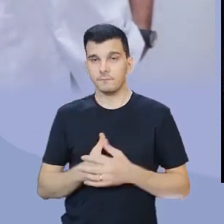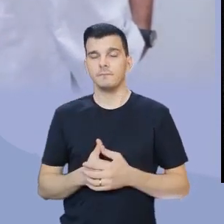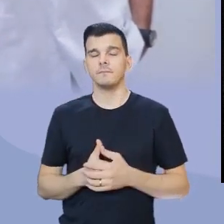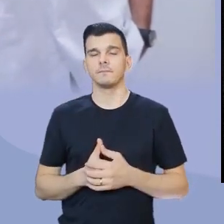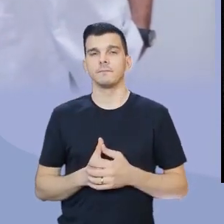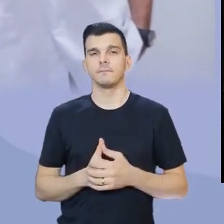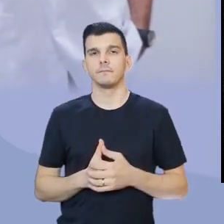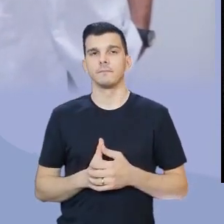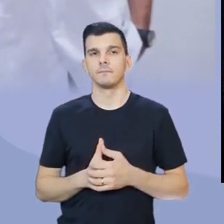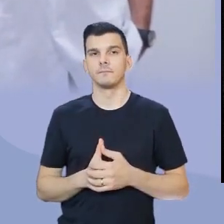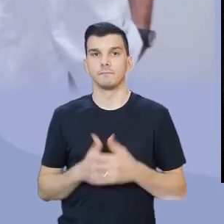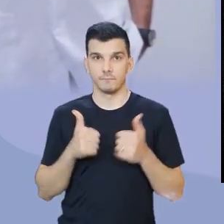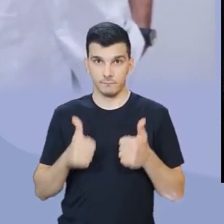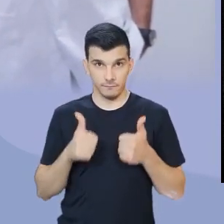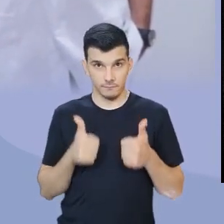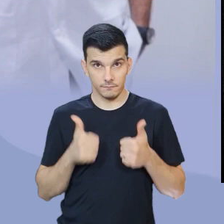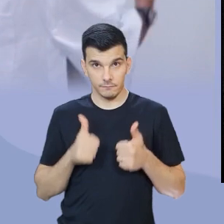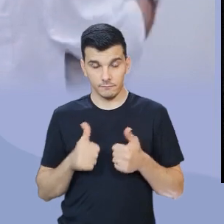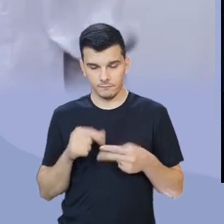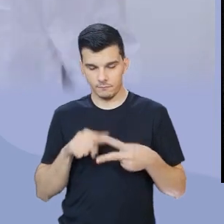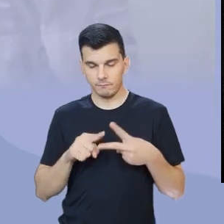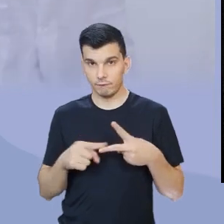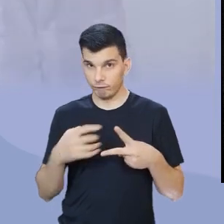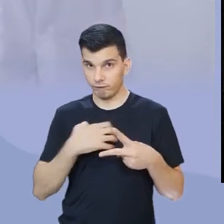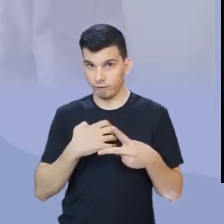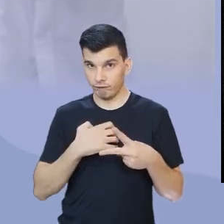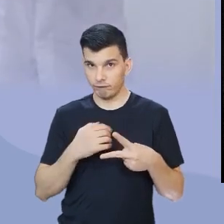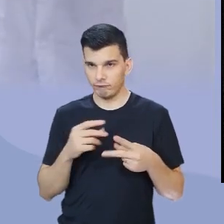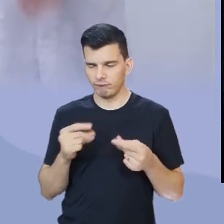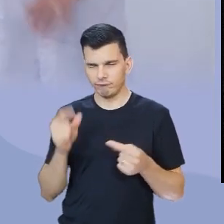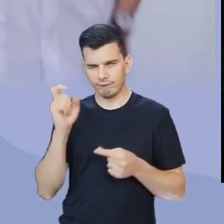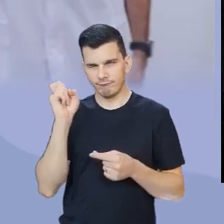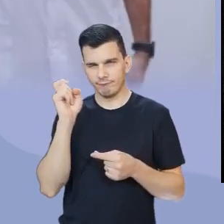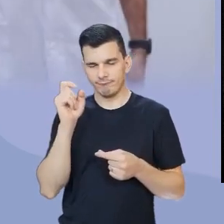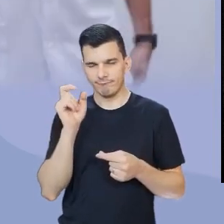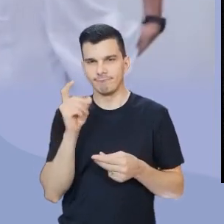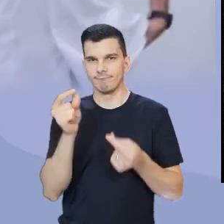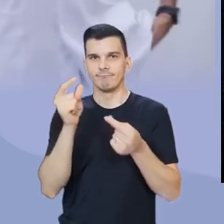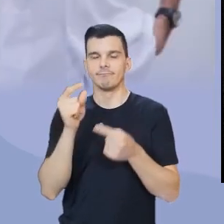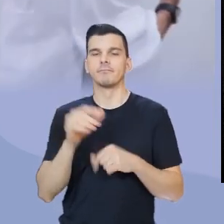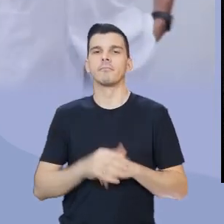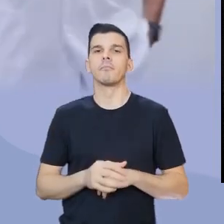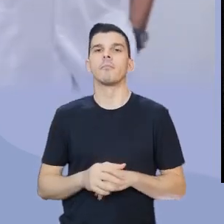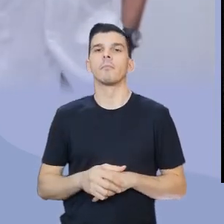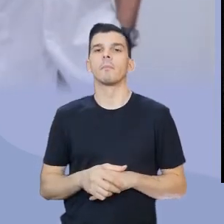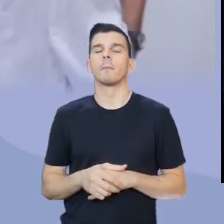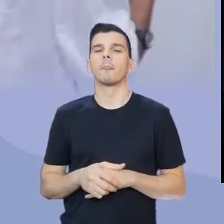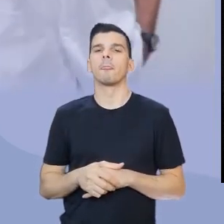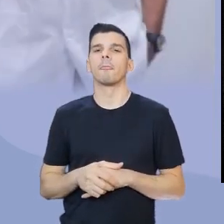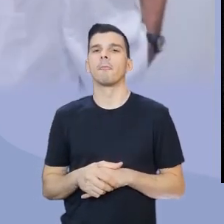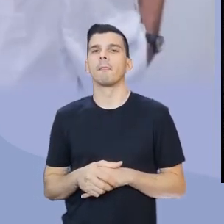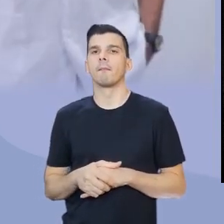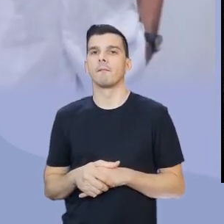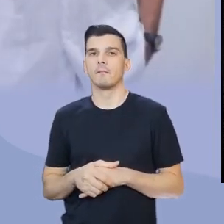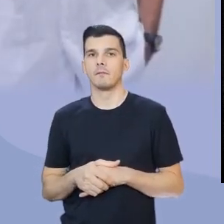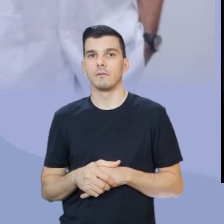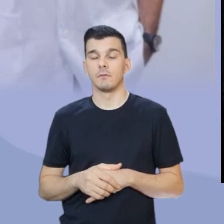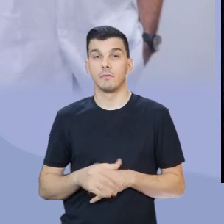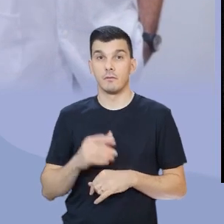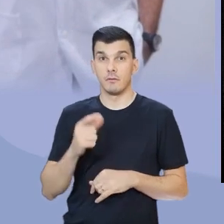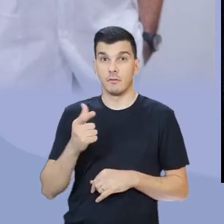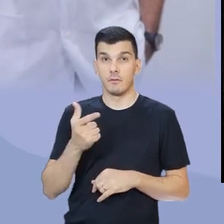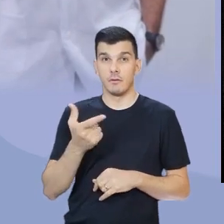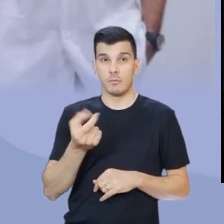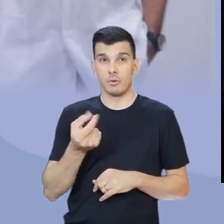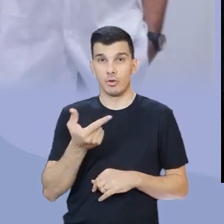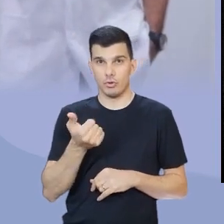jeitos de você fazer. Beleza? Todos os dois jeitos. Hacker! Vem comigo. A produção em 2012, eu